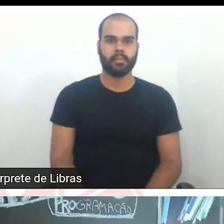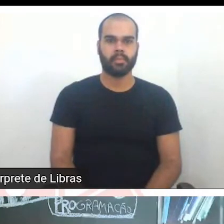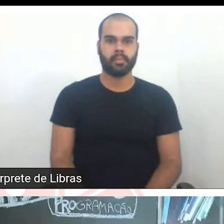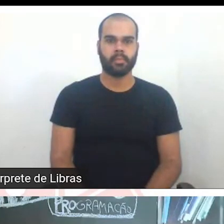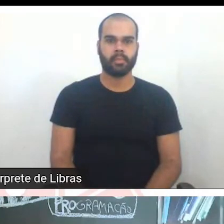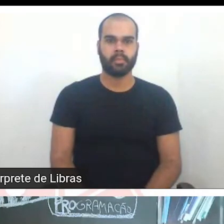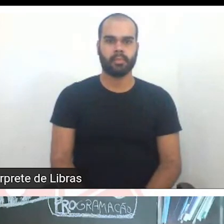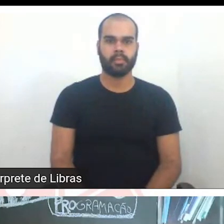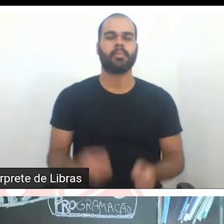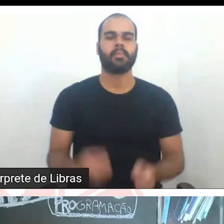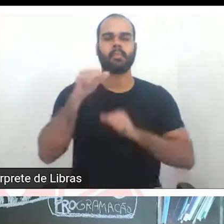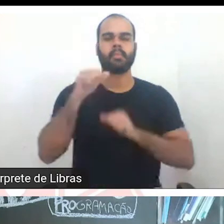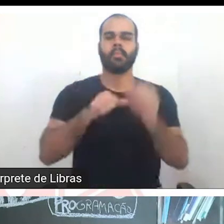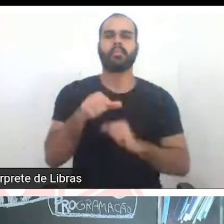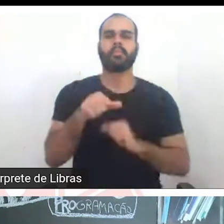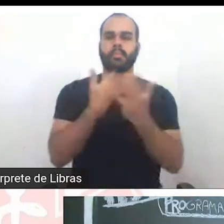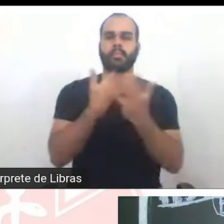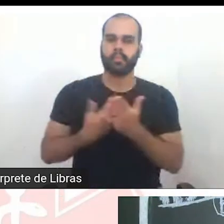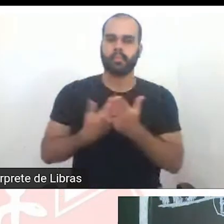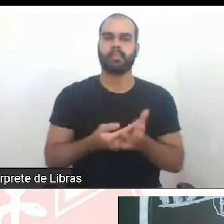aqui. Obrigada.